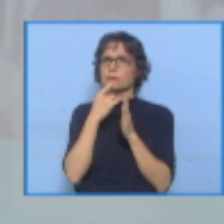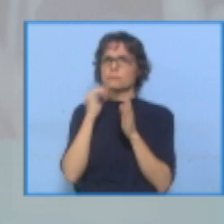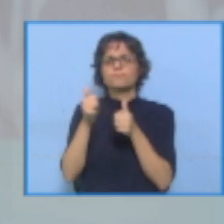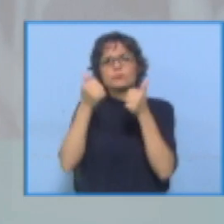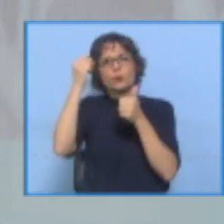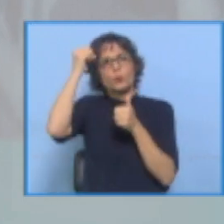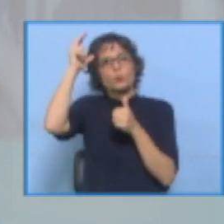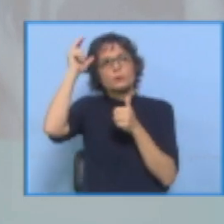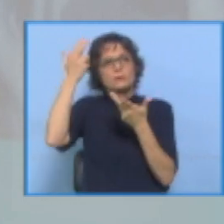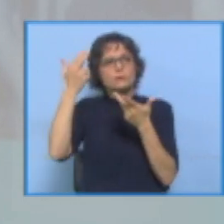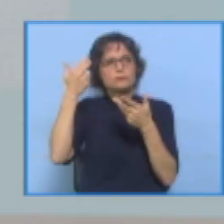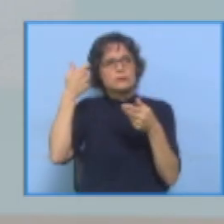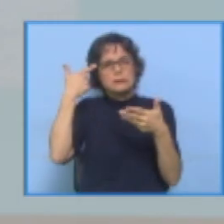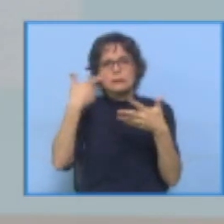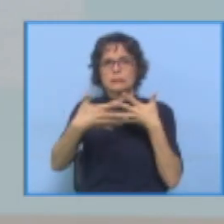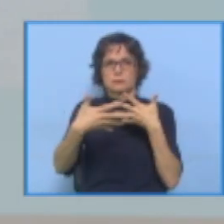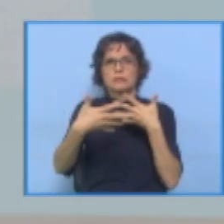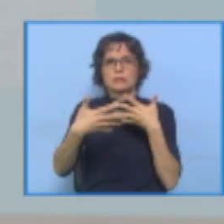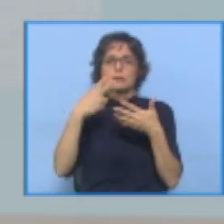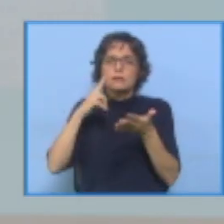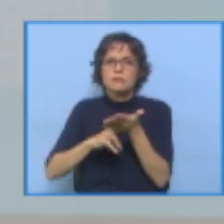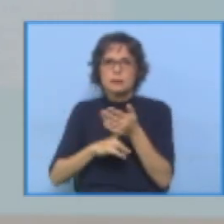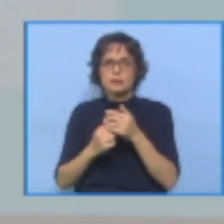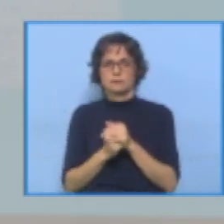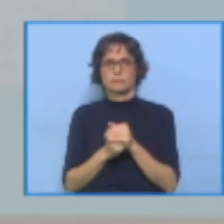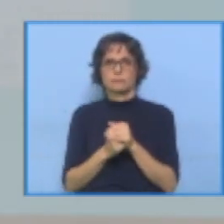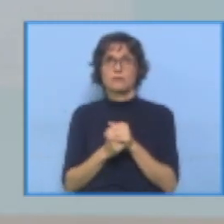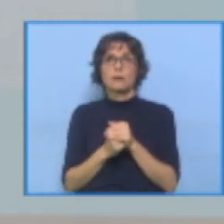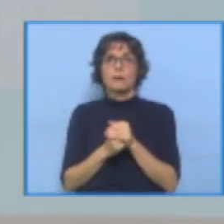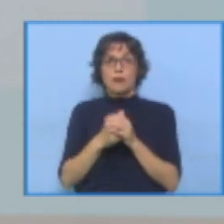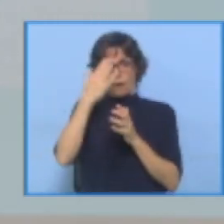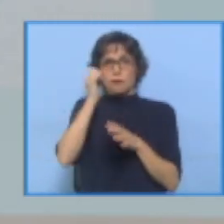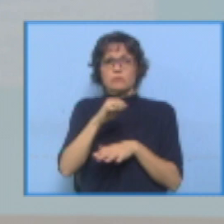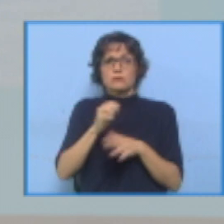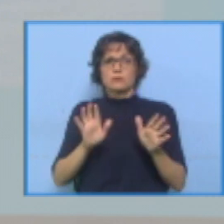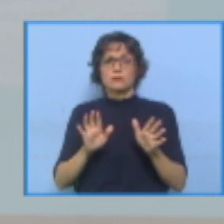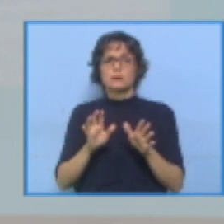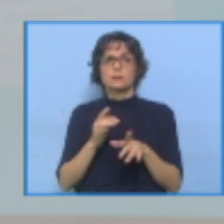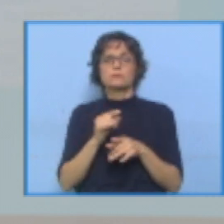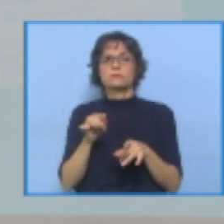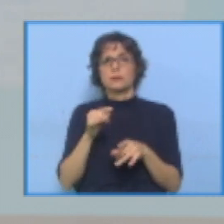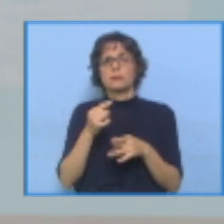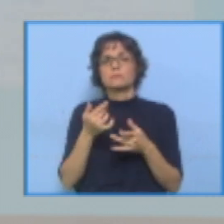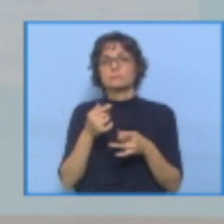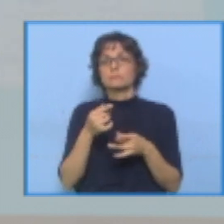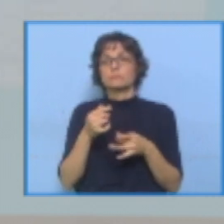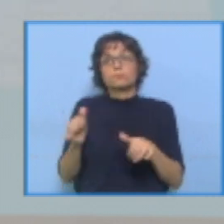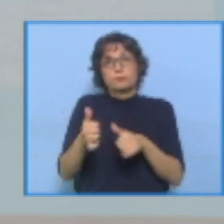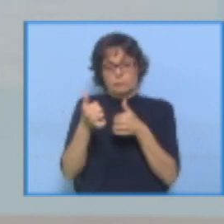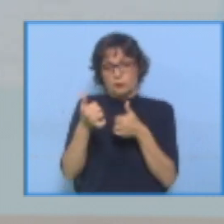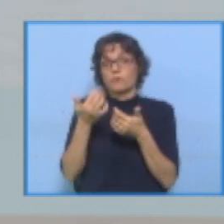são os que estão mais em cima da mesa? Não, eu acho que na doutrina social da Igreja seguramente, mas o que seria bom é